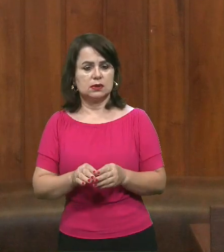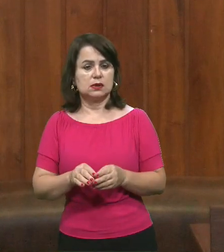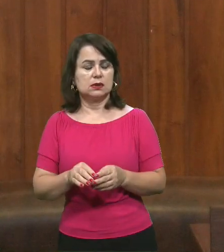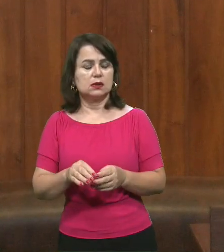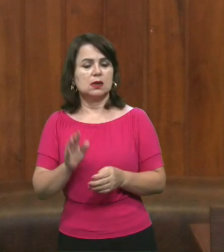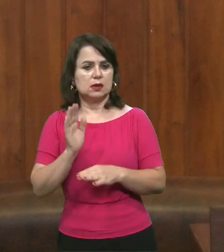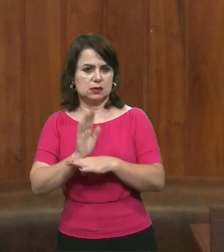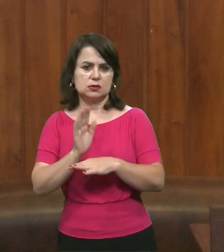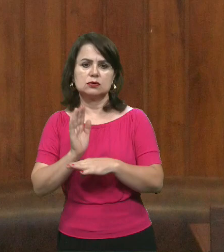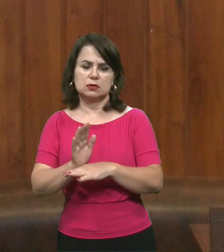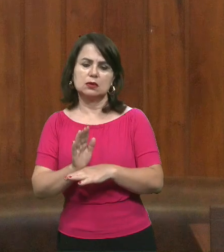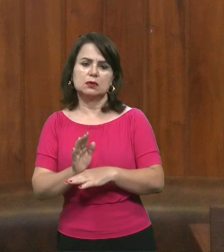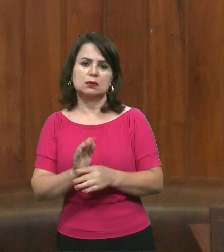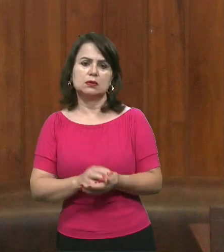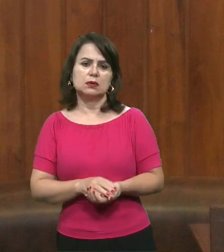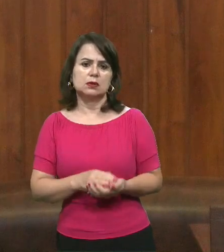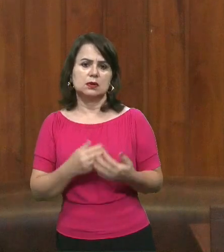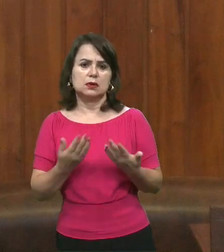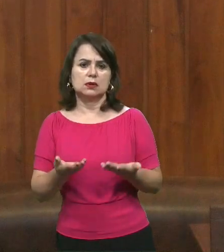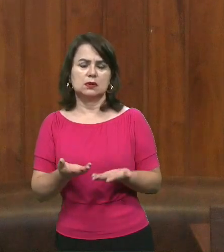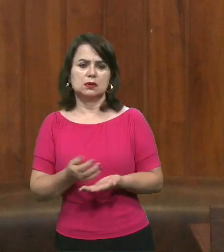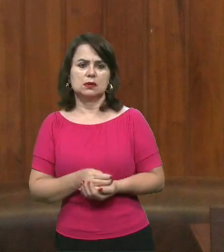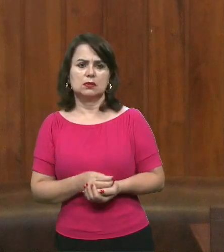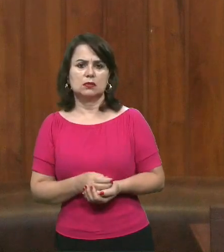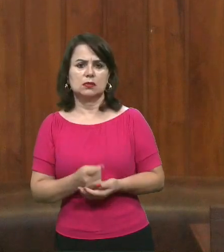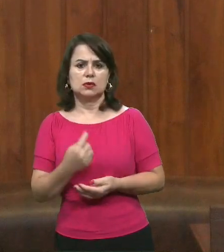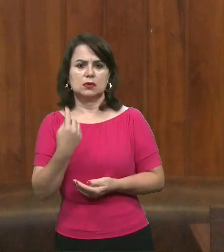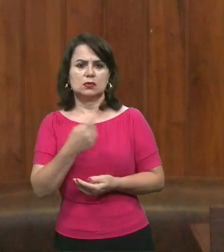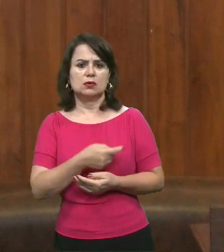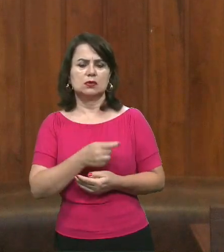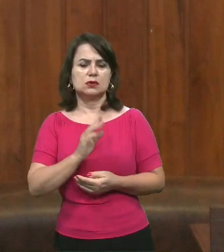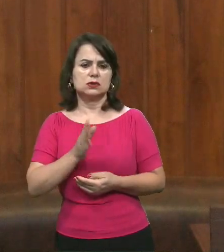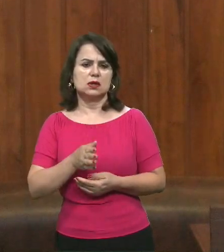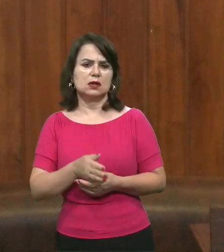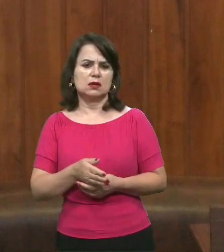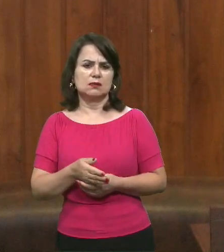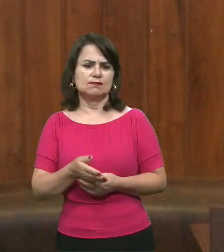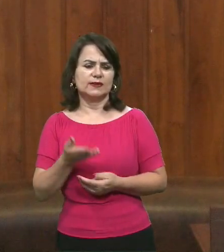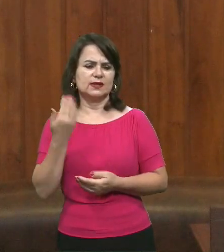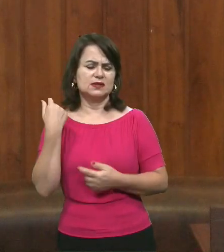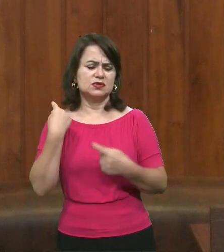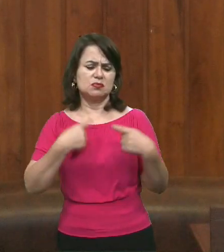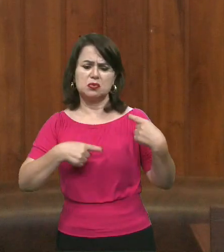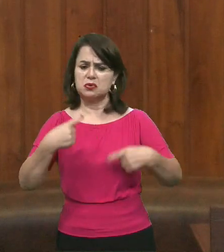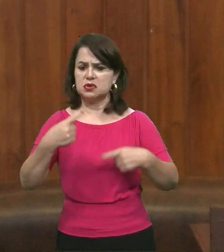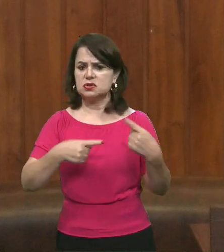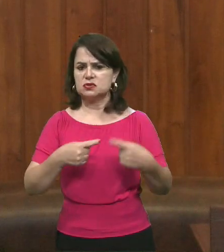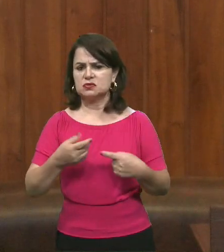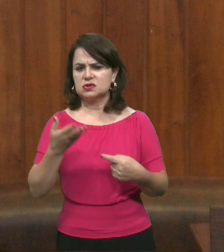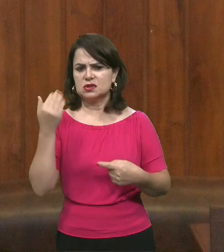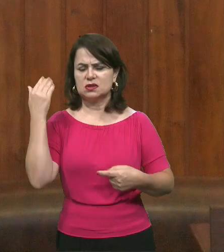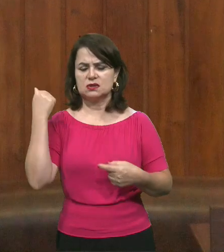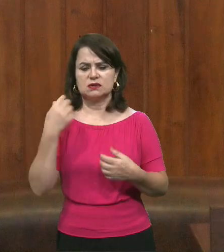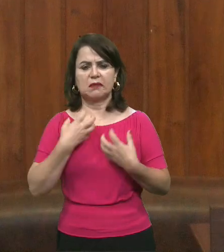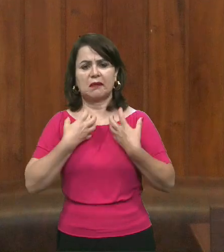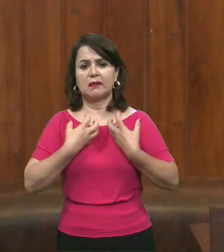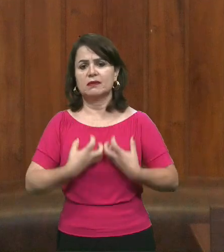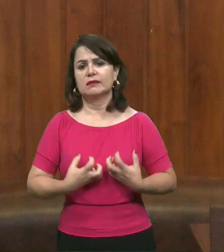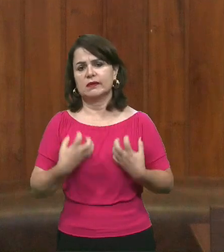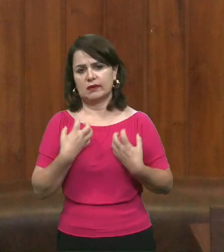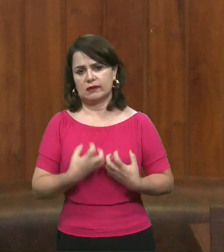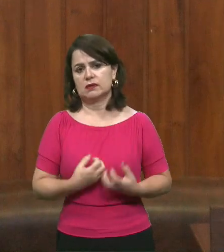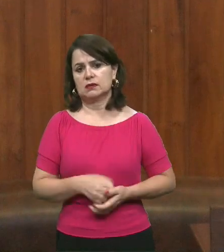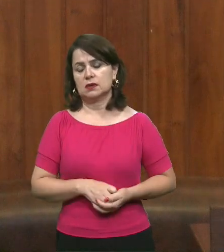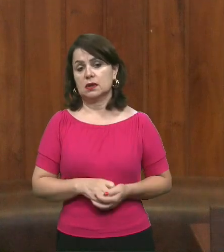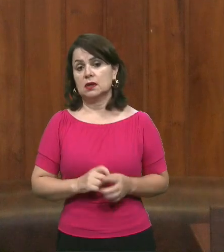beneficiado, né? Nós já havíamos cansado dos políticos anteriores, porque a dívida,